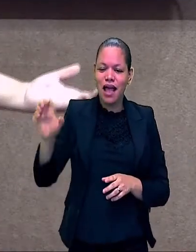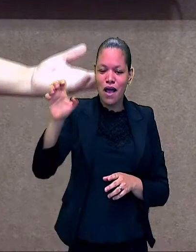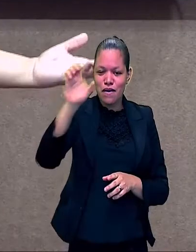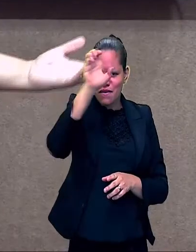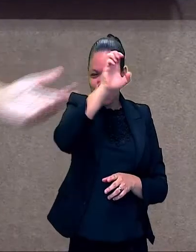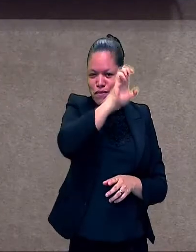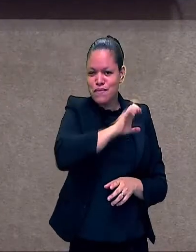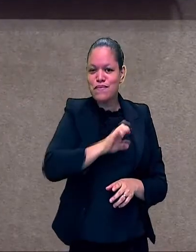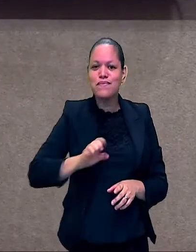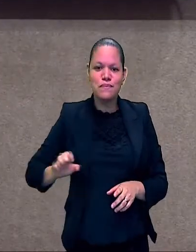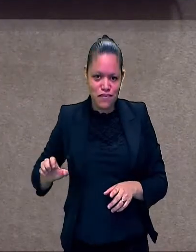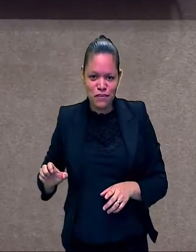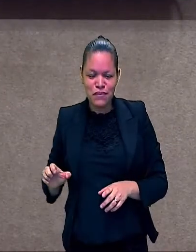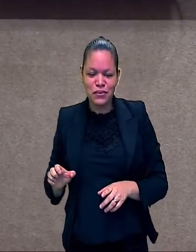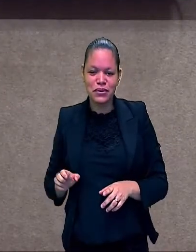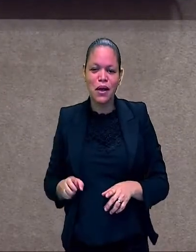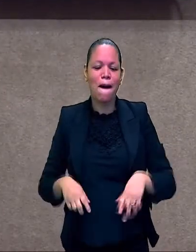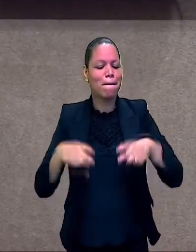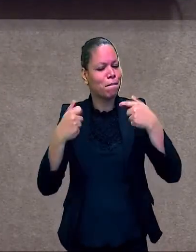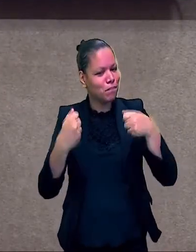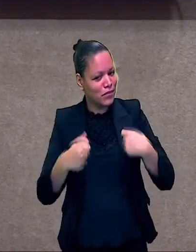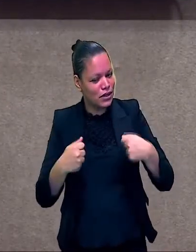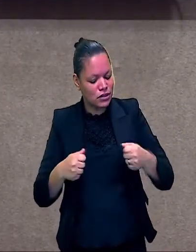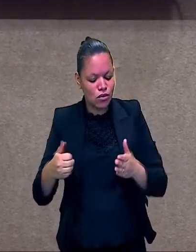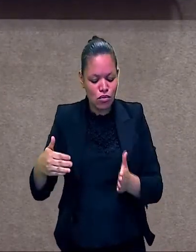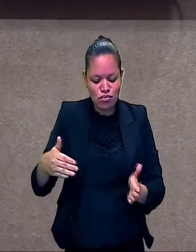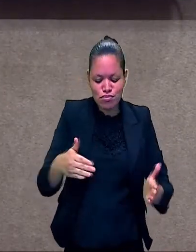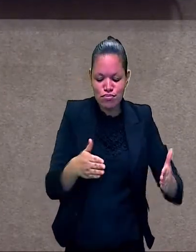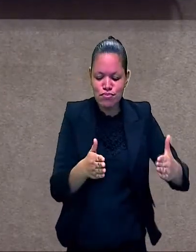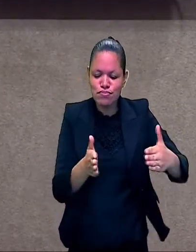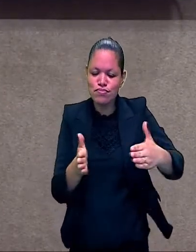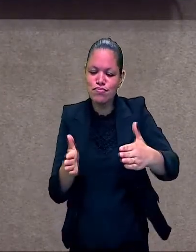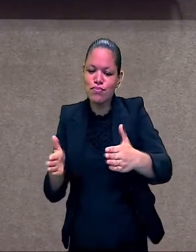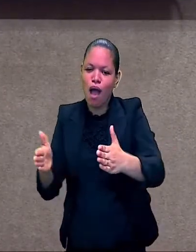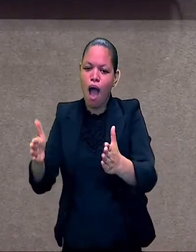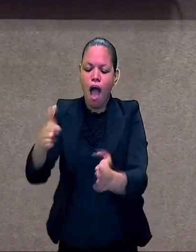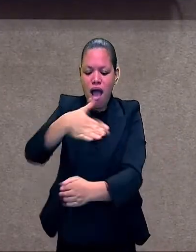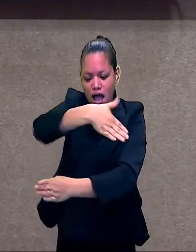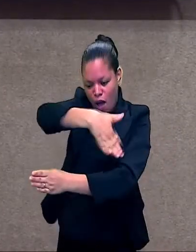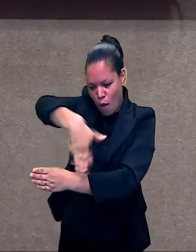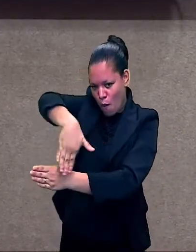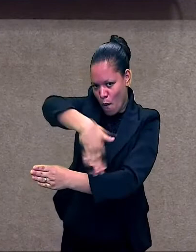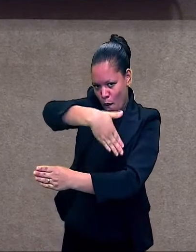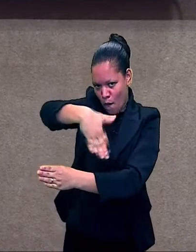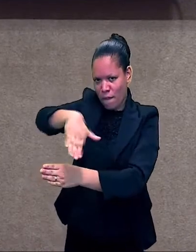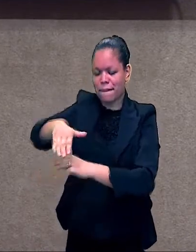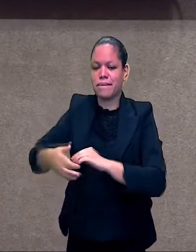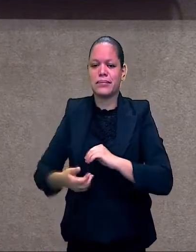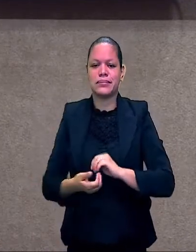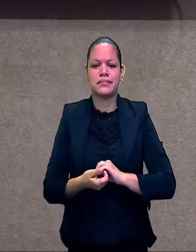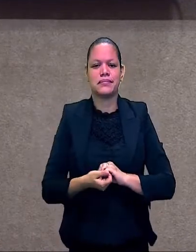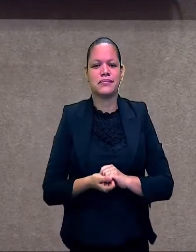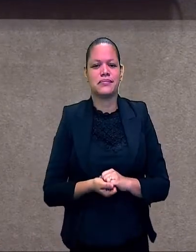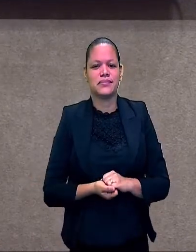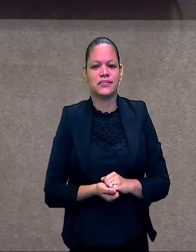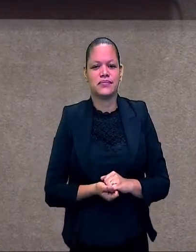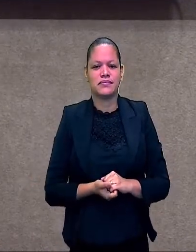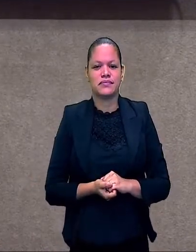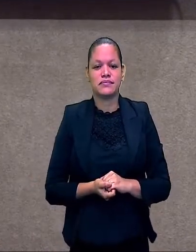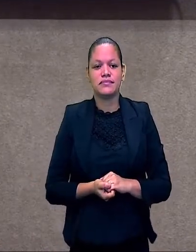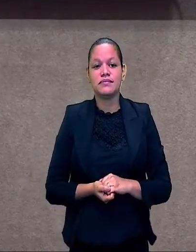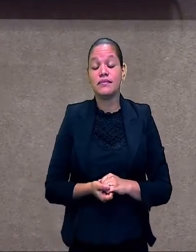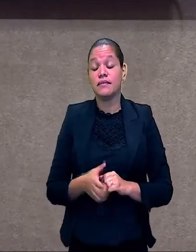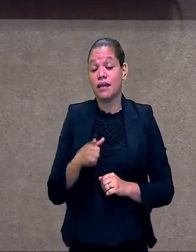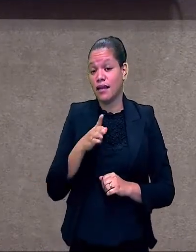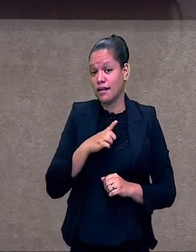outro lado, foi necessário que se abrissem novos caminhos. Então, nós